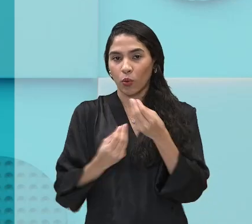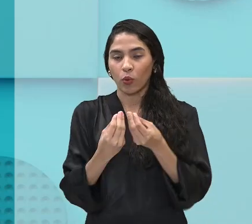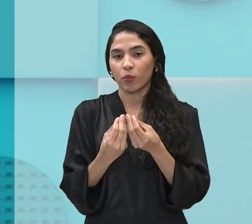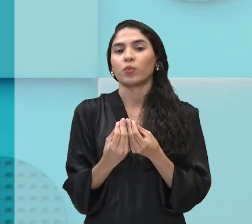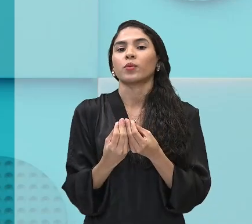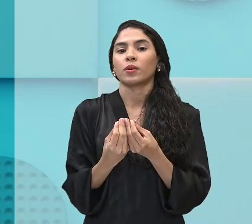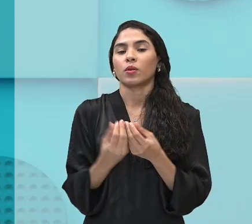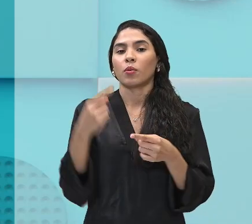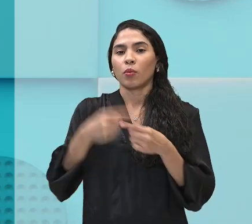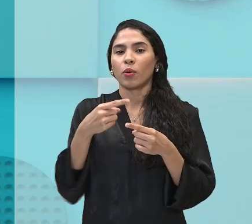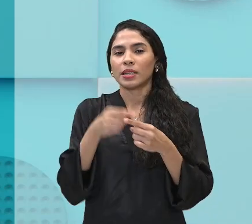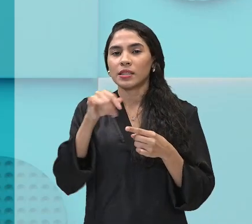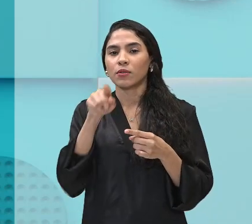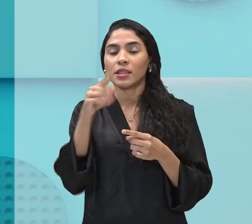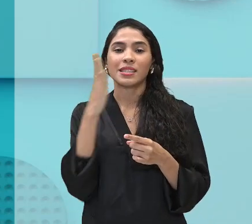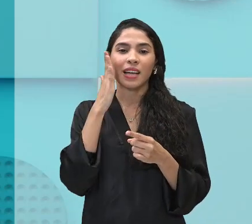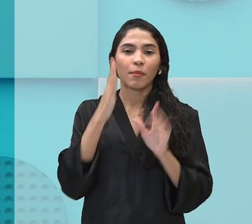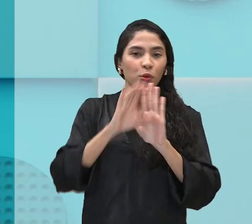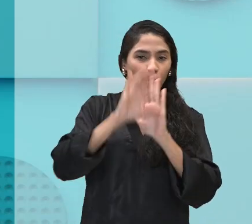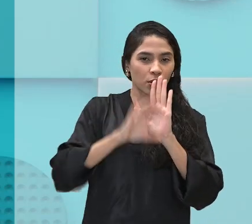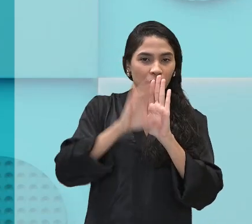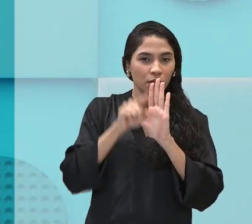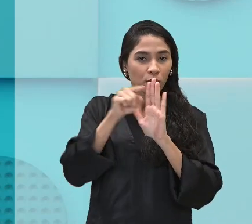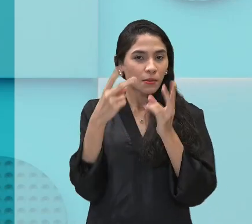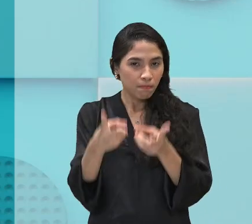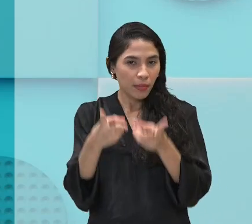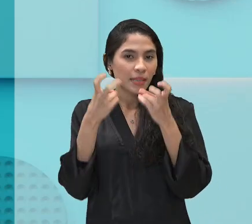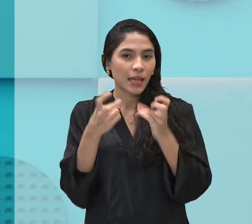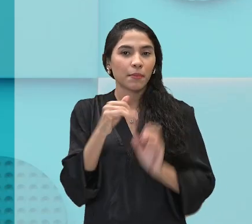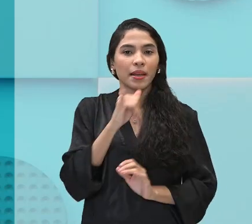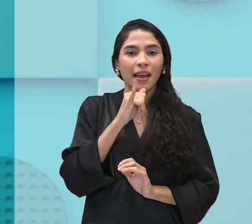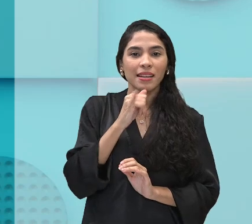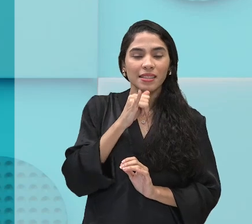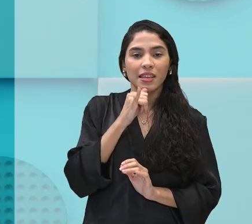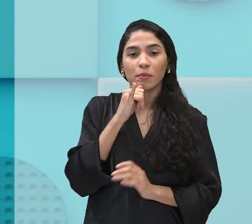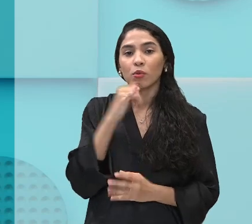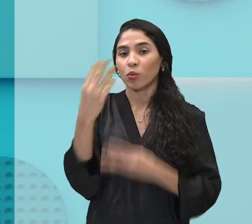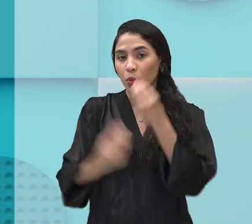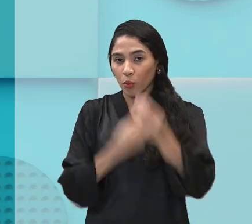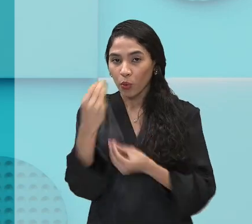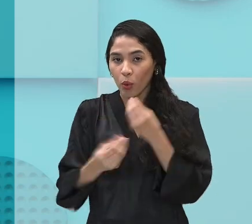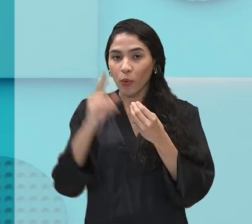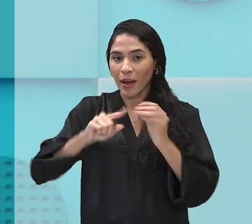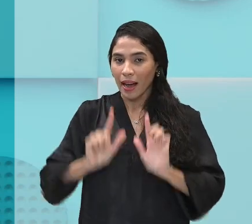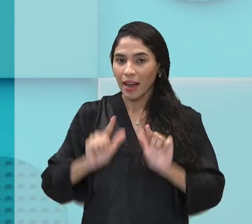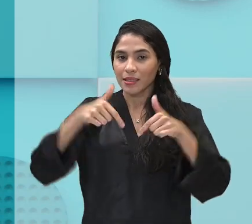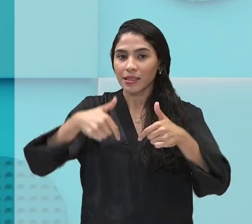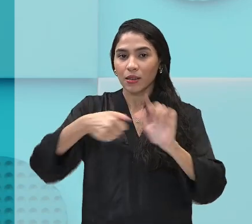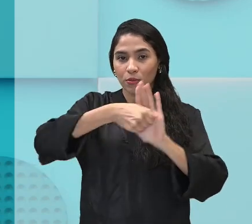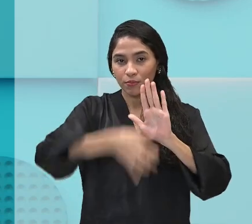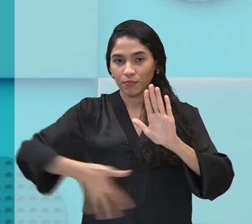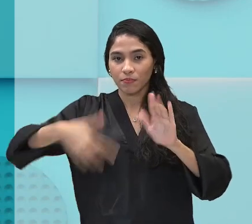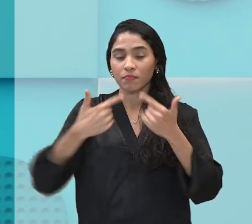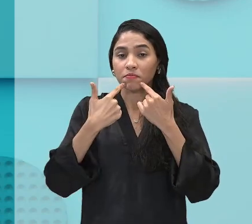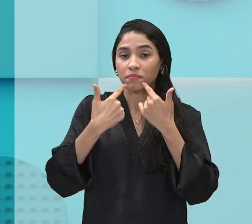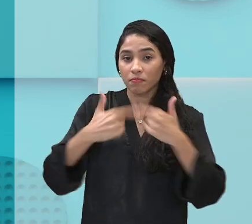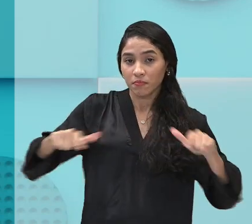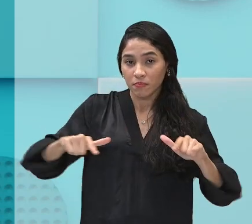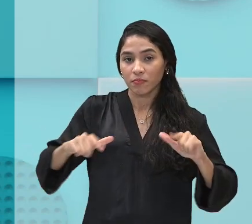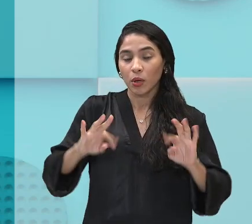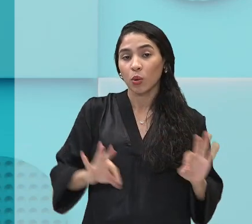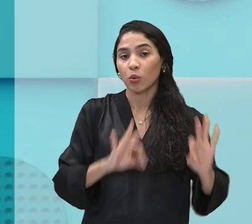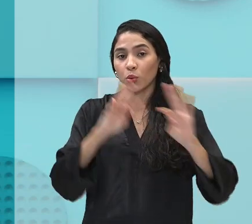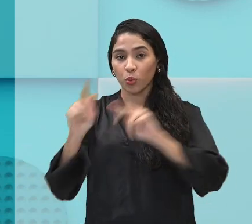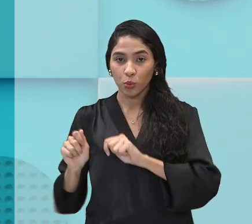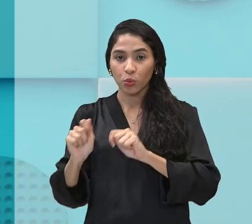disso a gente consegue observar nos exemplos como funcionam as figuras de linguagem, como funcionam tudo que a gente vê aqui